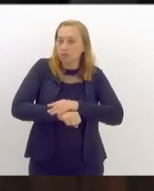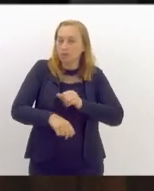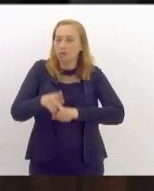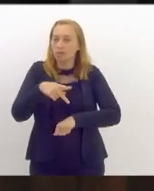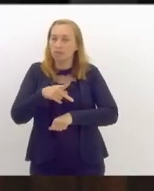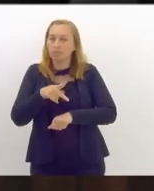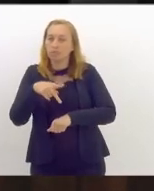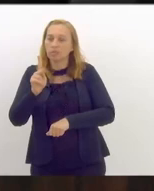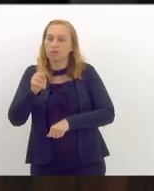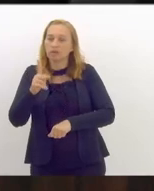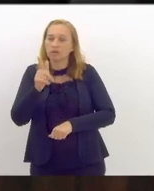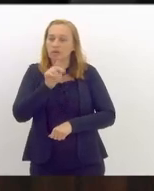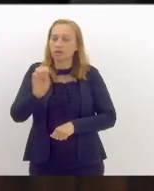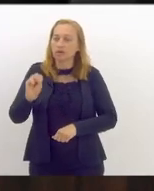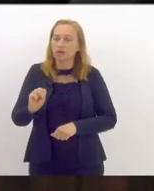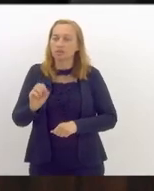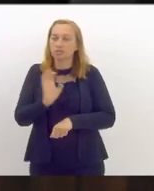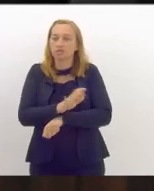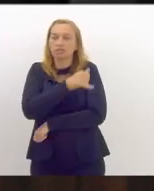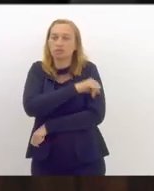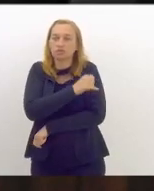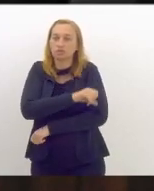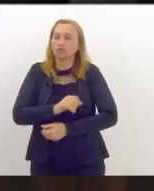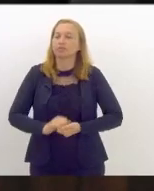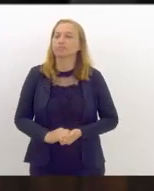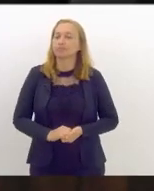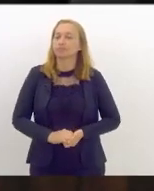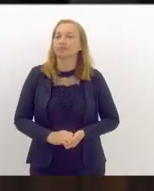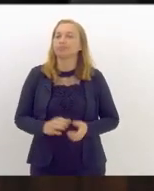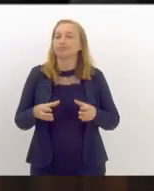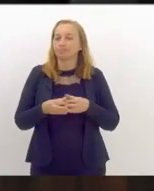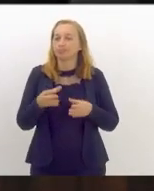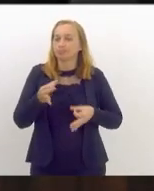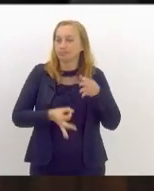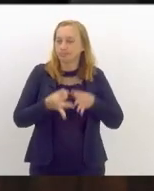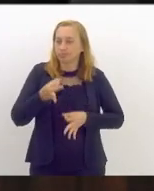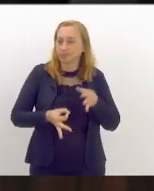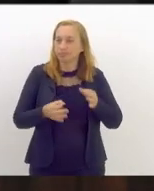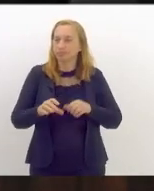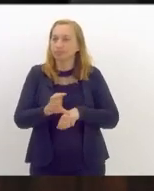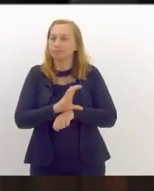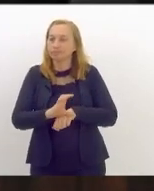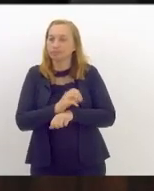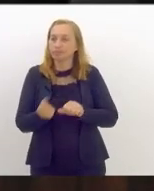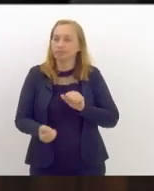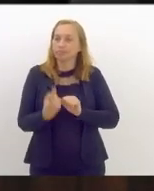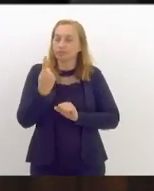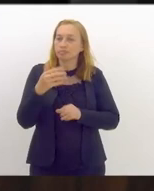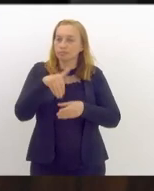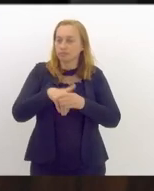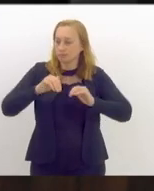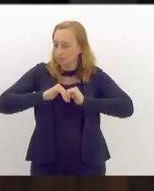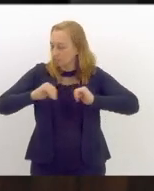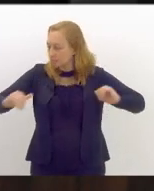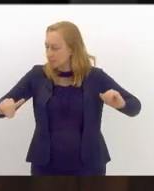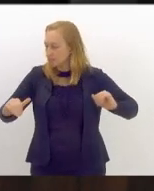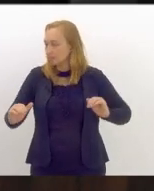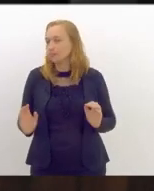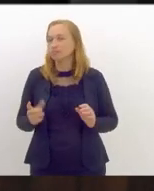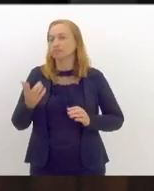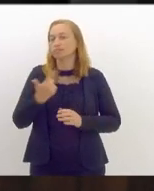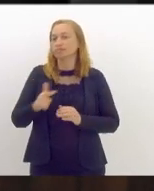gás tfpg do Estado do Rio de Janeiro pareceres da comissão de condição pela condicionalidade com voto em separado pela